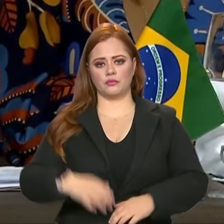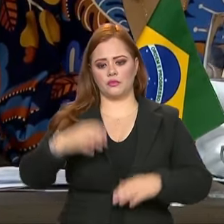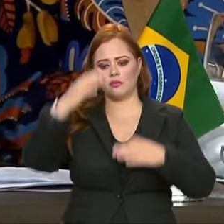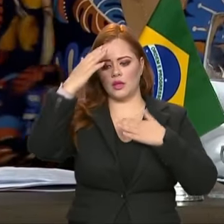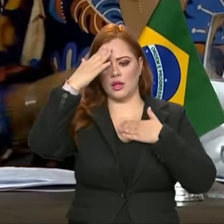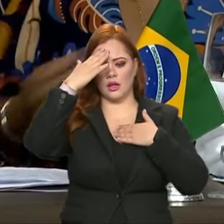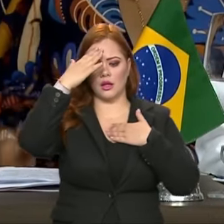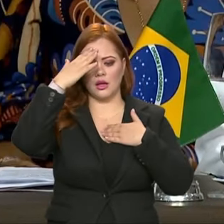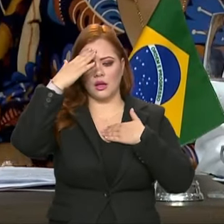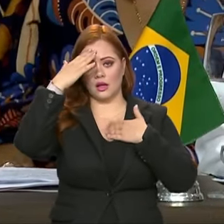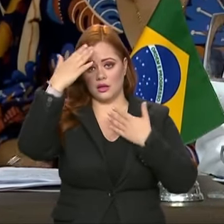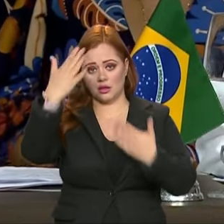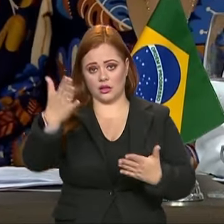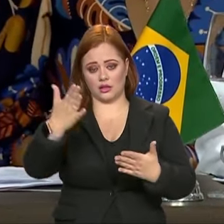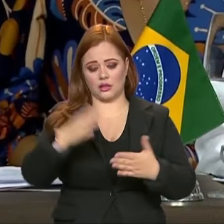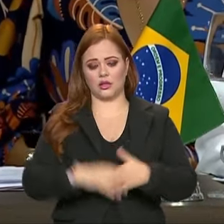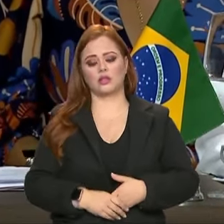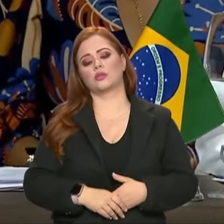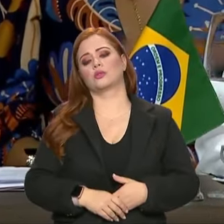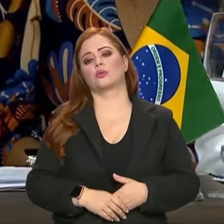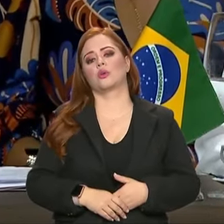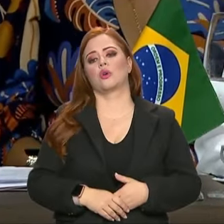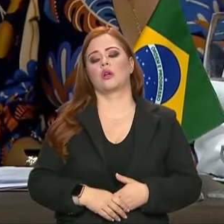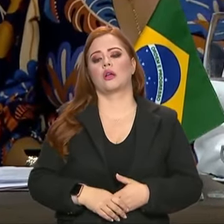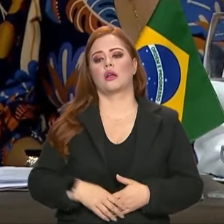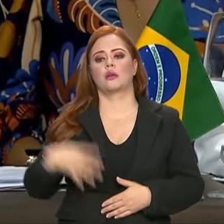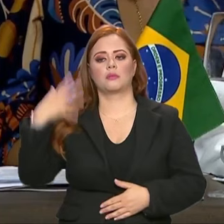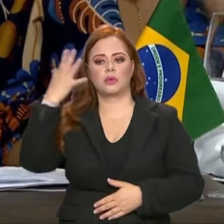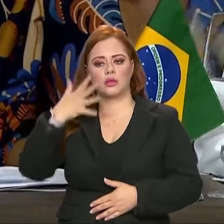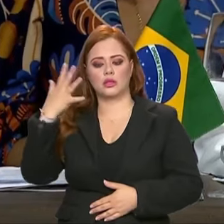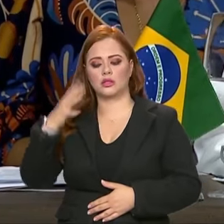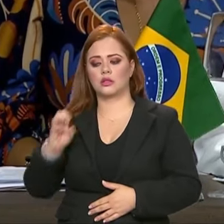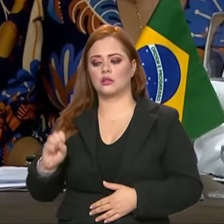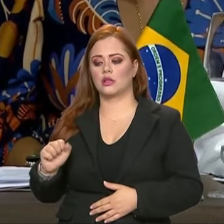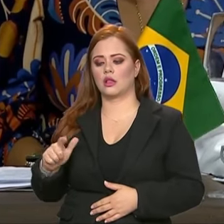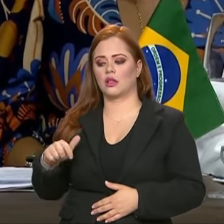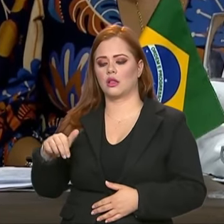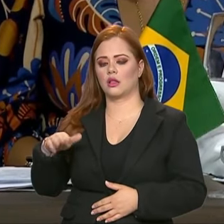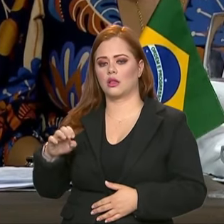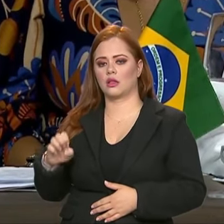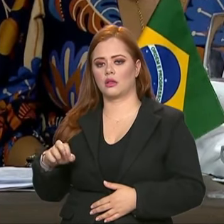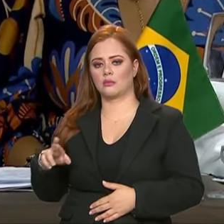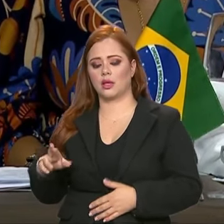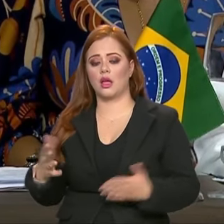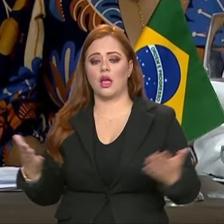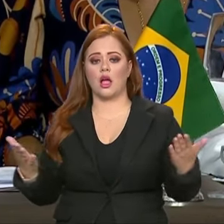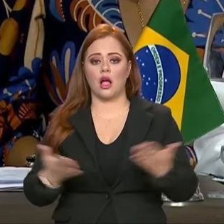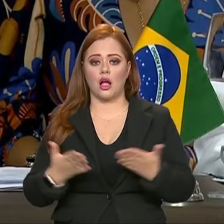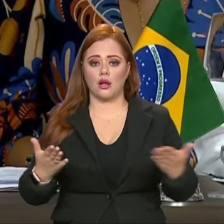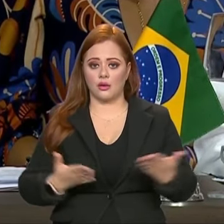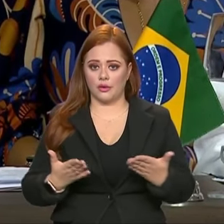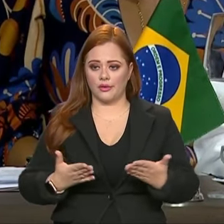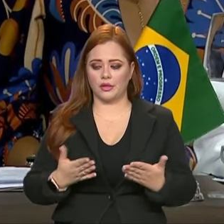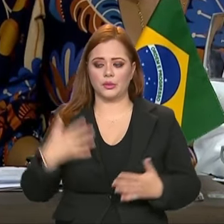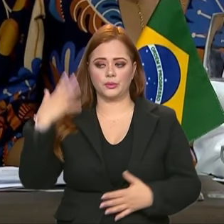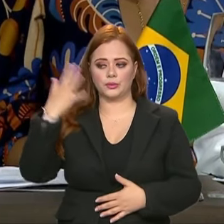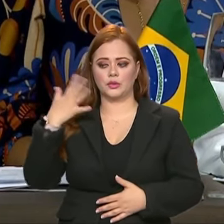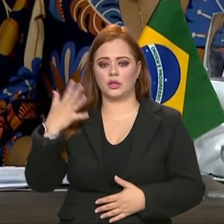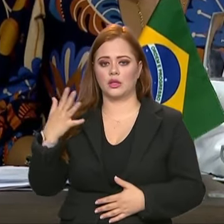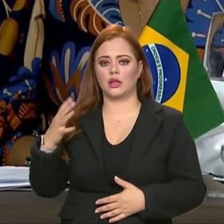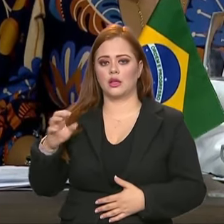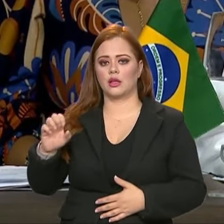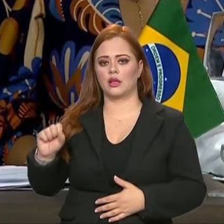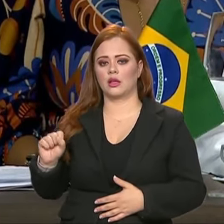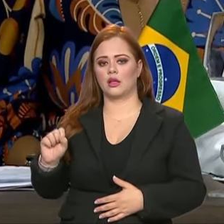Agradeço a participação de Salomé Vilaforte e passo agora a palavra a Eslin Henrique Mata Landaeta,